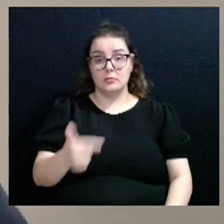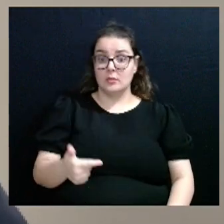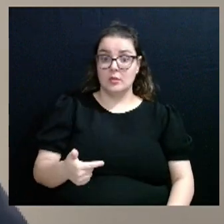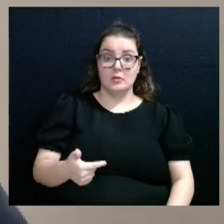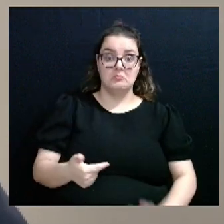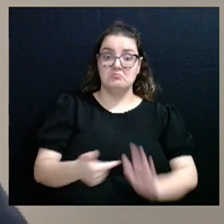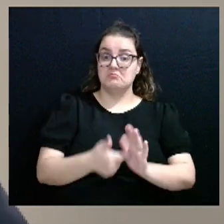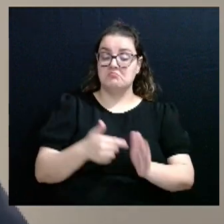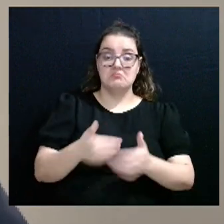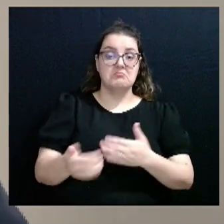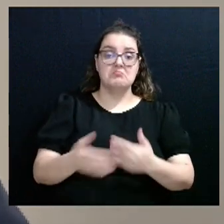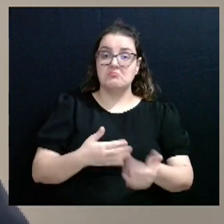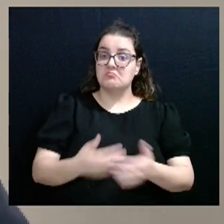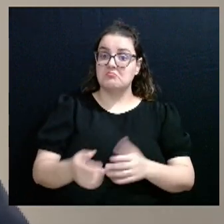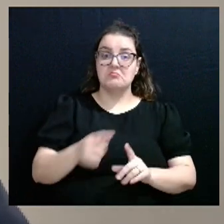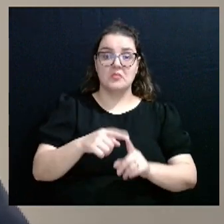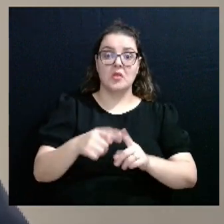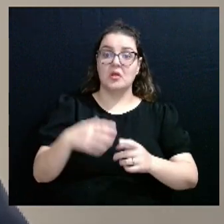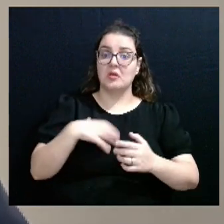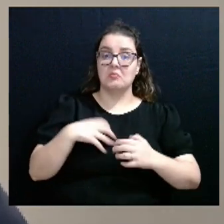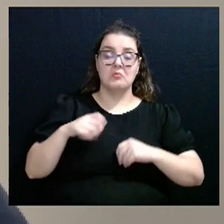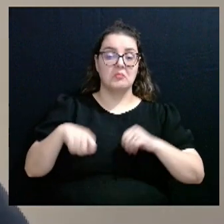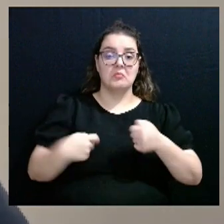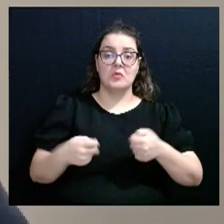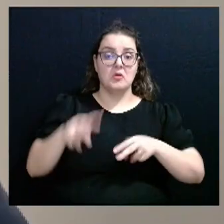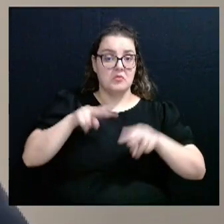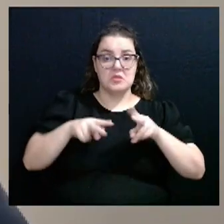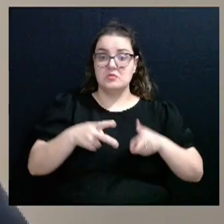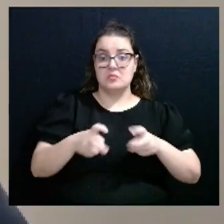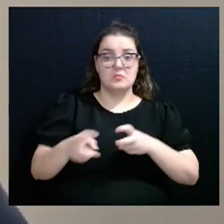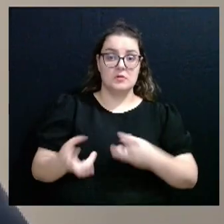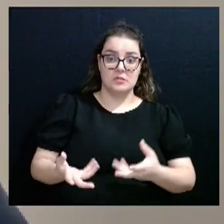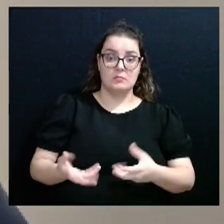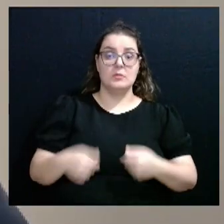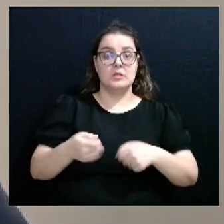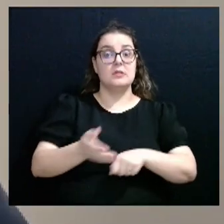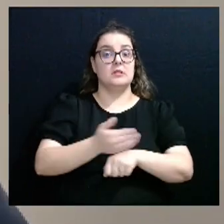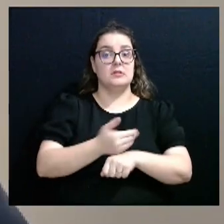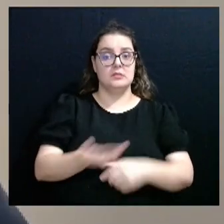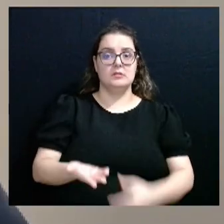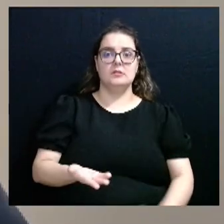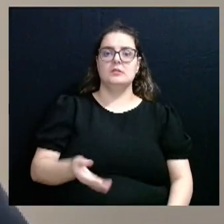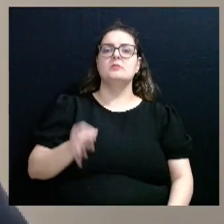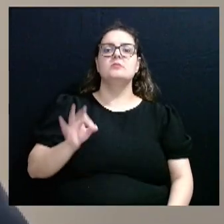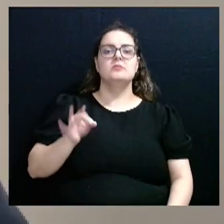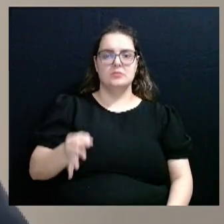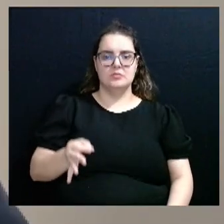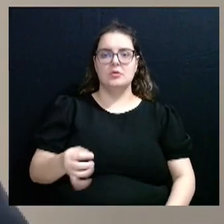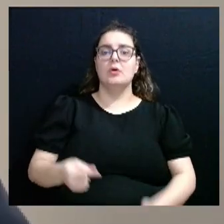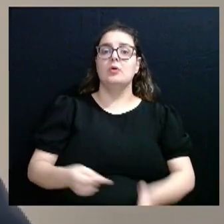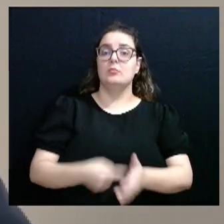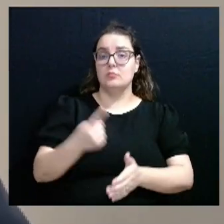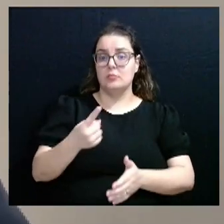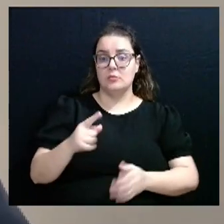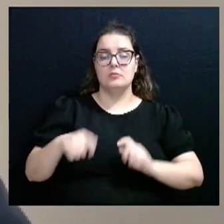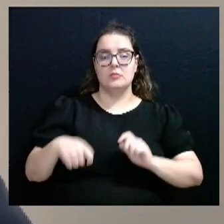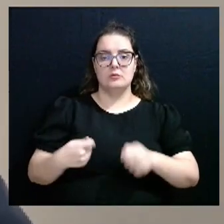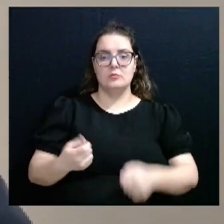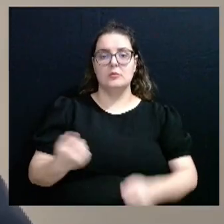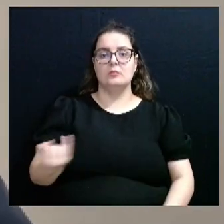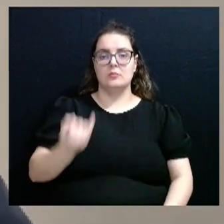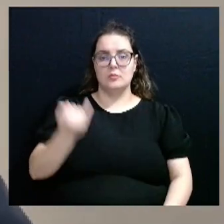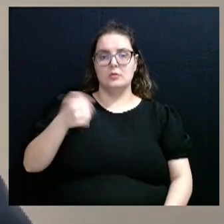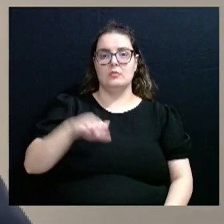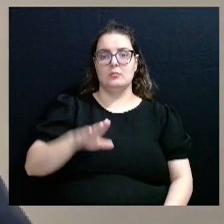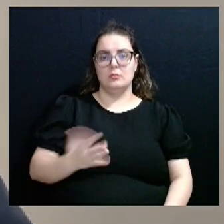de sinal ou sintoma visível ou perceptível. Tá? Então esse, sem dúvida nenhuma, é o primeiro sinal fundamental e mais importante que a